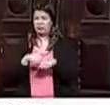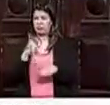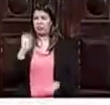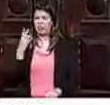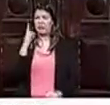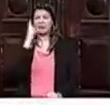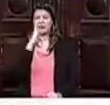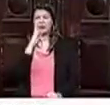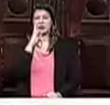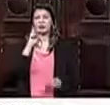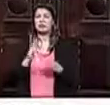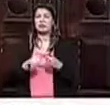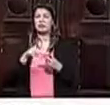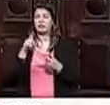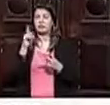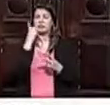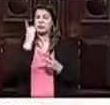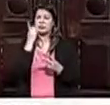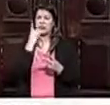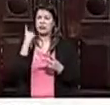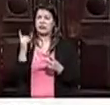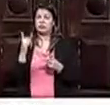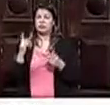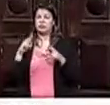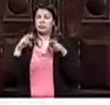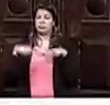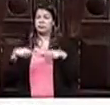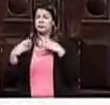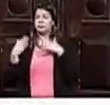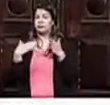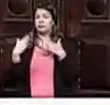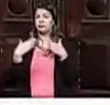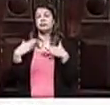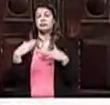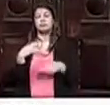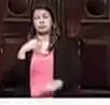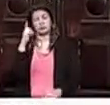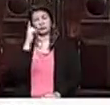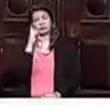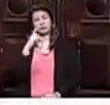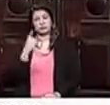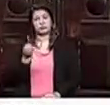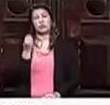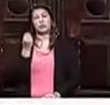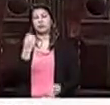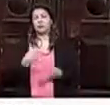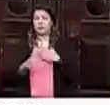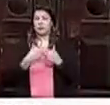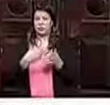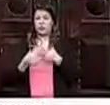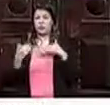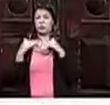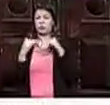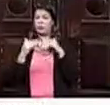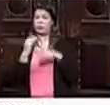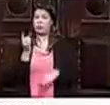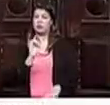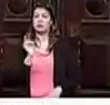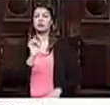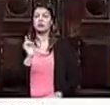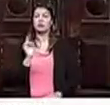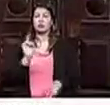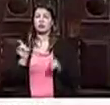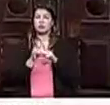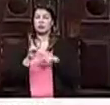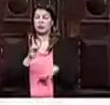um deputado com base eleitoral na cidade do Rio de Janeiro. Independente de haver concordância, independente de ser levantada uma